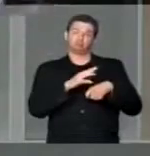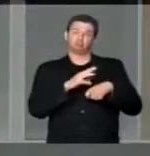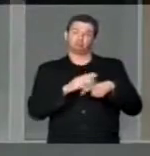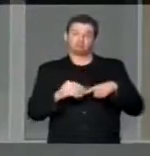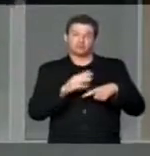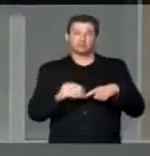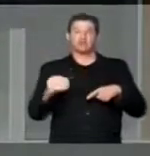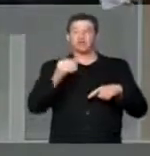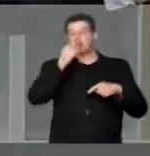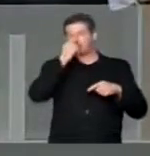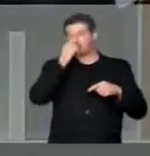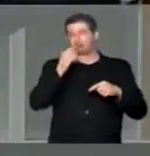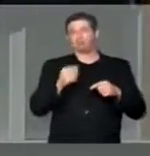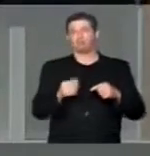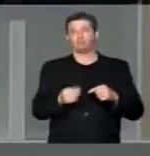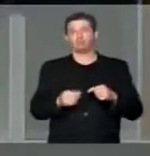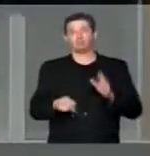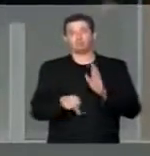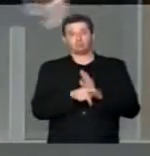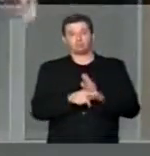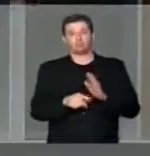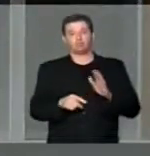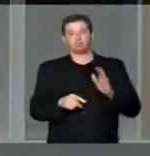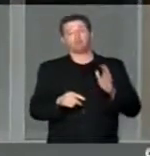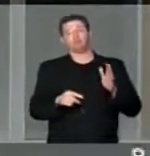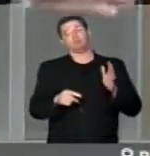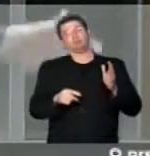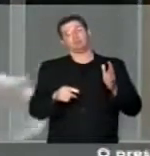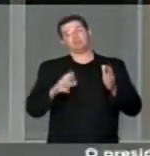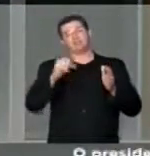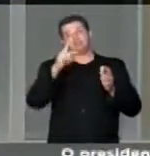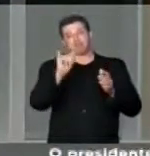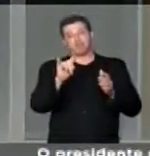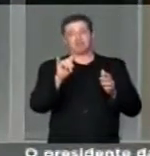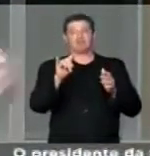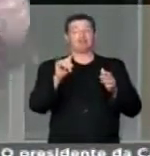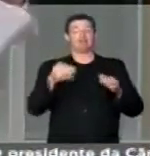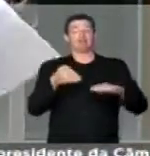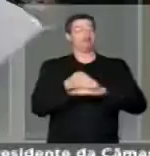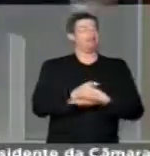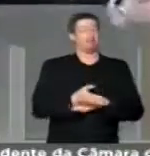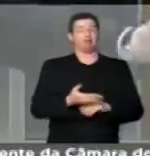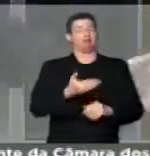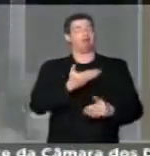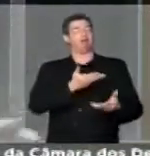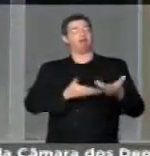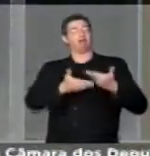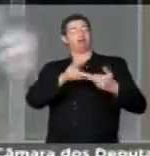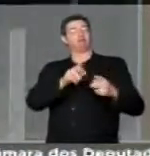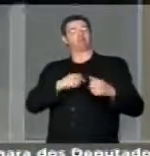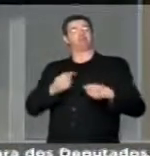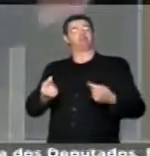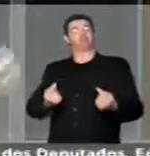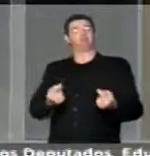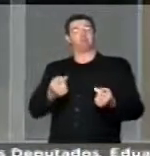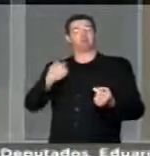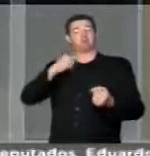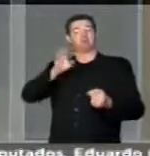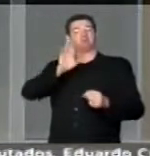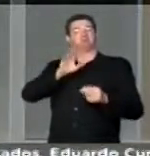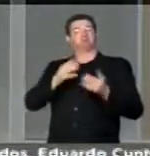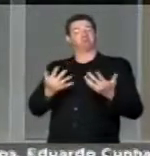pegaram todos os cargos importantes da CPI da Petrobras, em relatorias, e